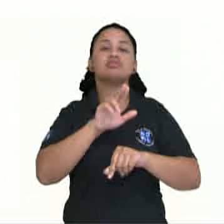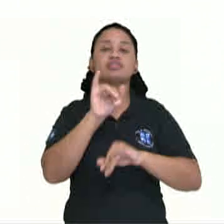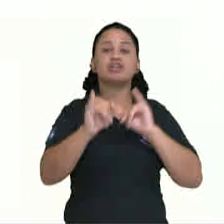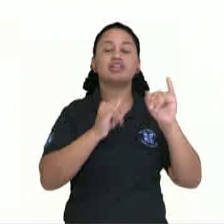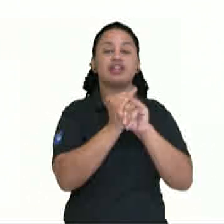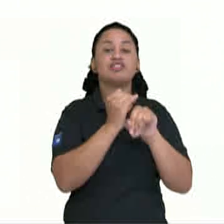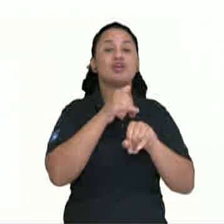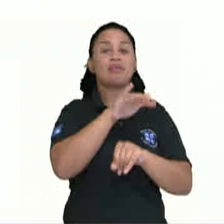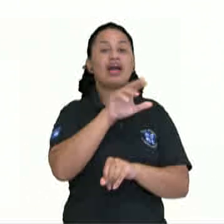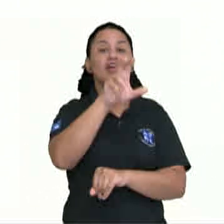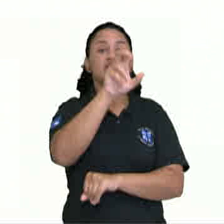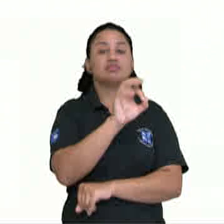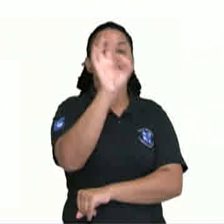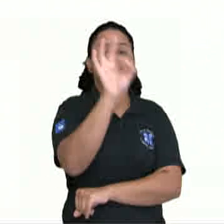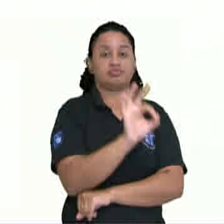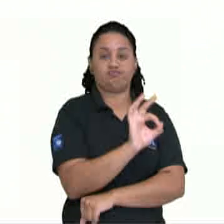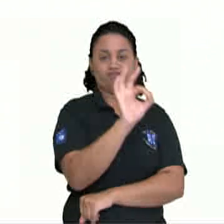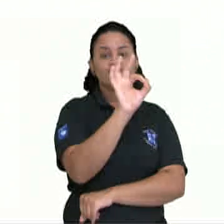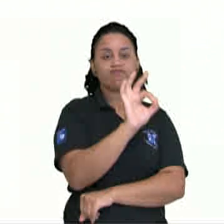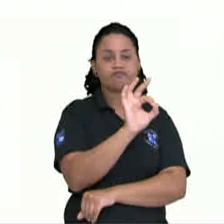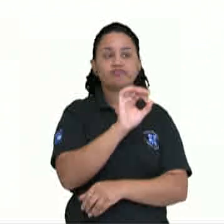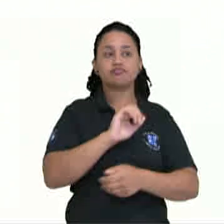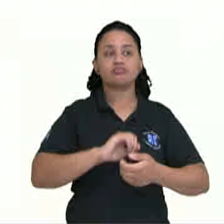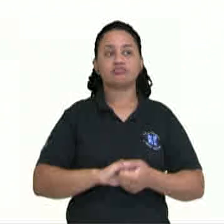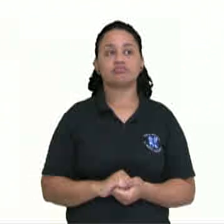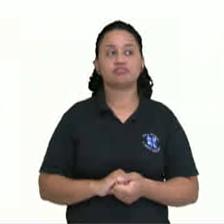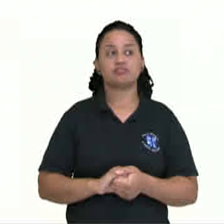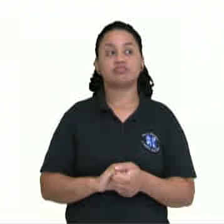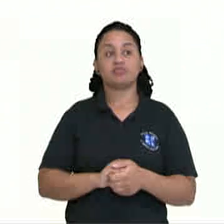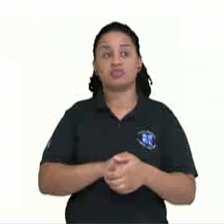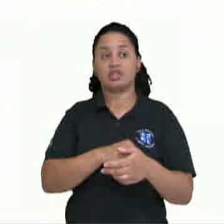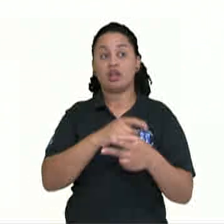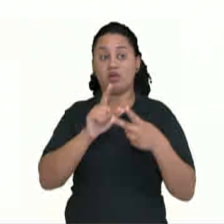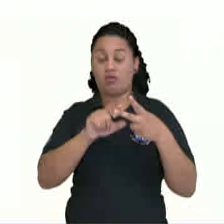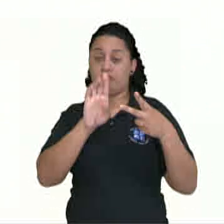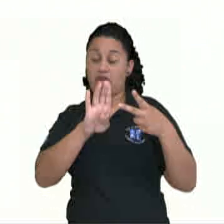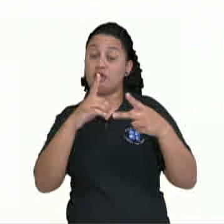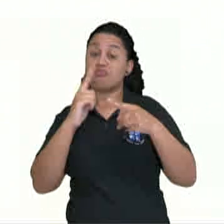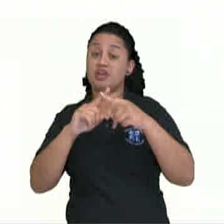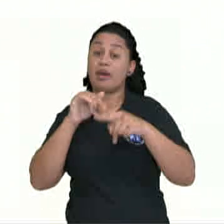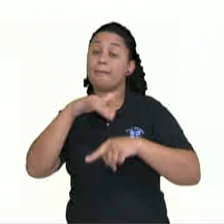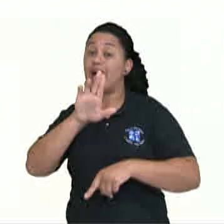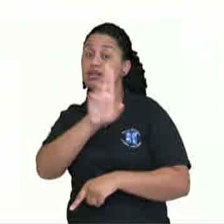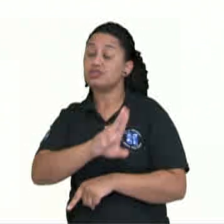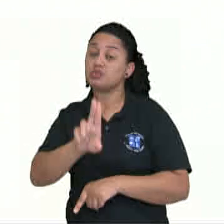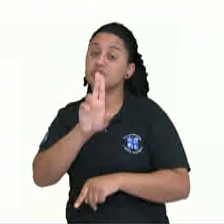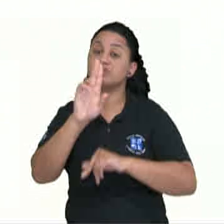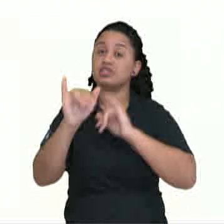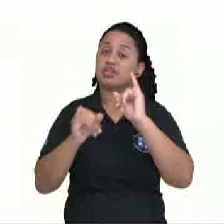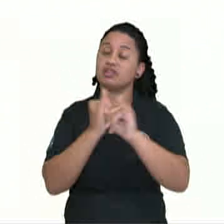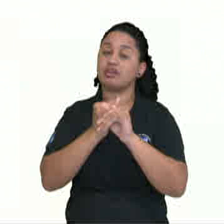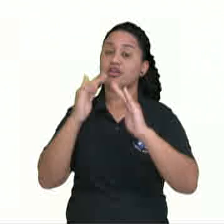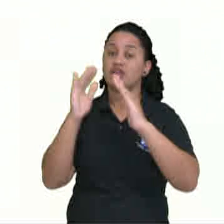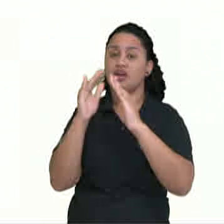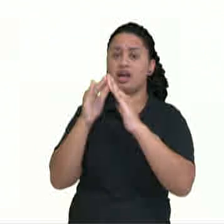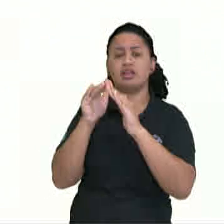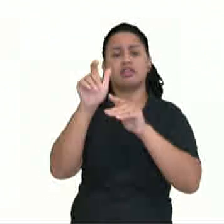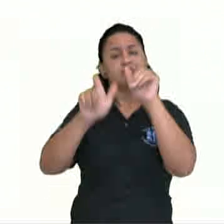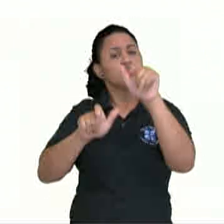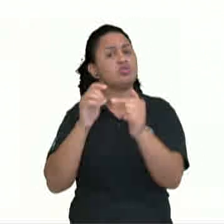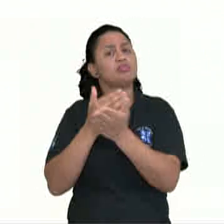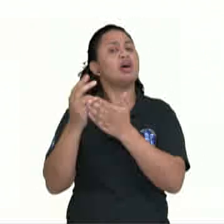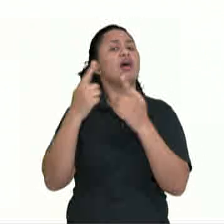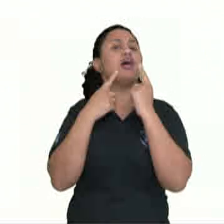tivesse um aumento de 50%. Pelo fato de aumentar o uso da internet em casa, as pessoas começaram a reclamar